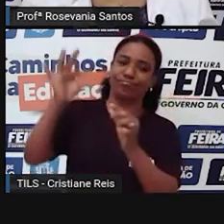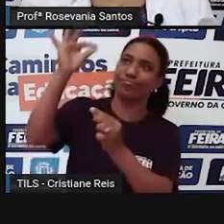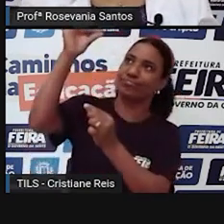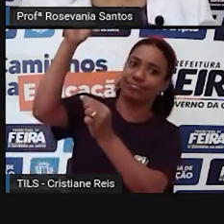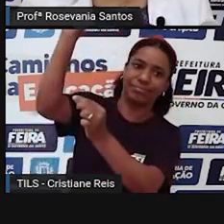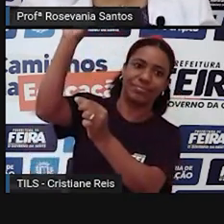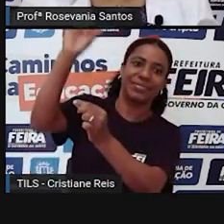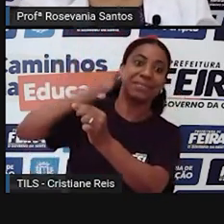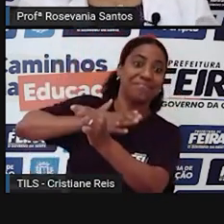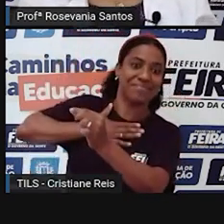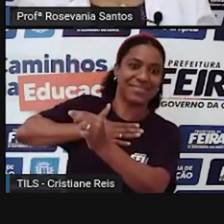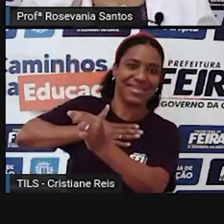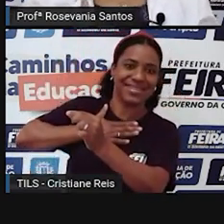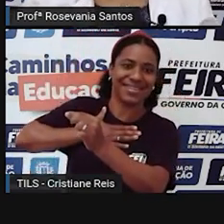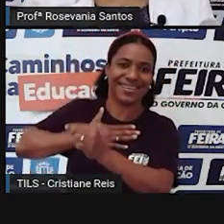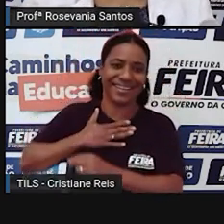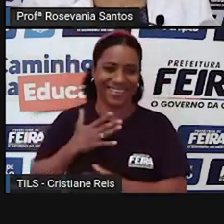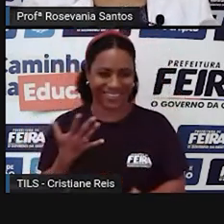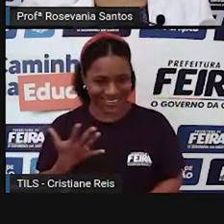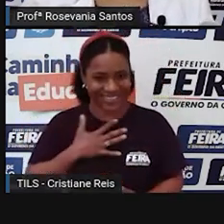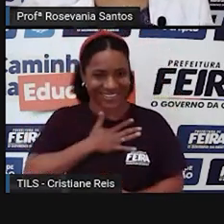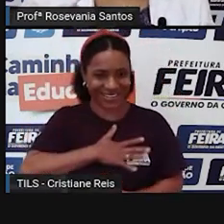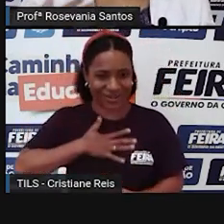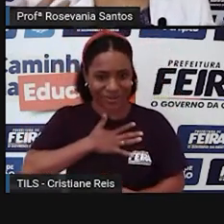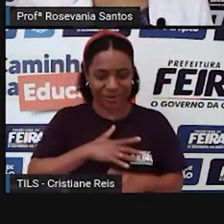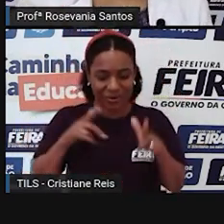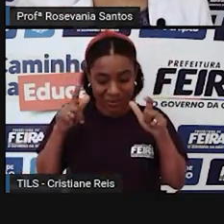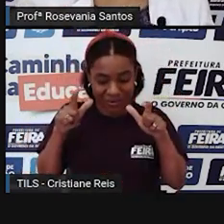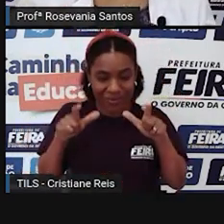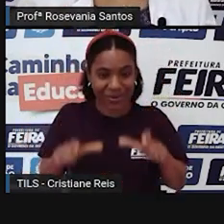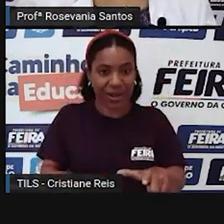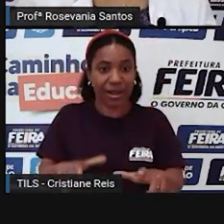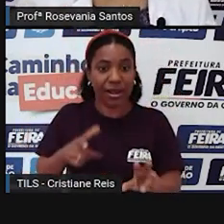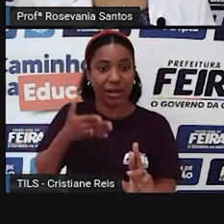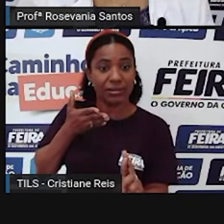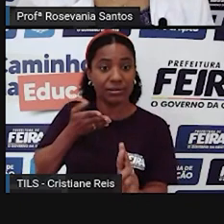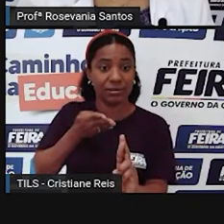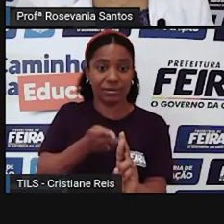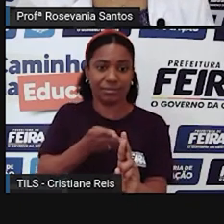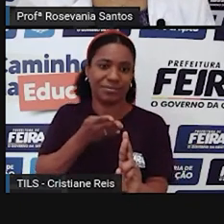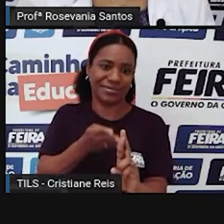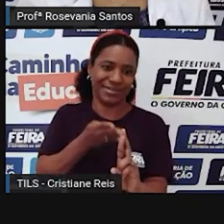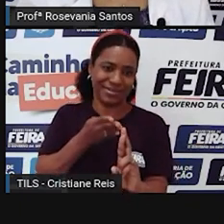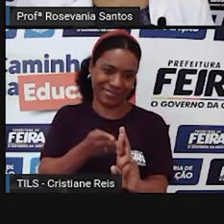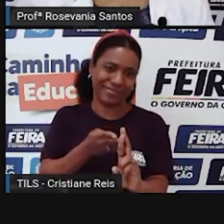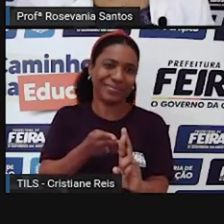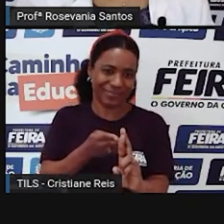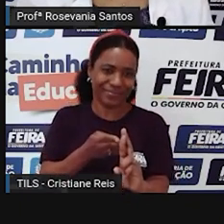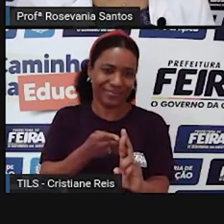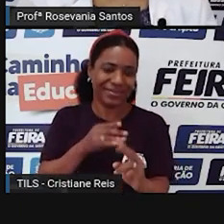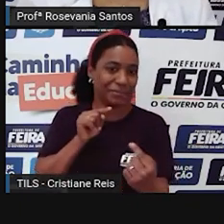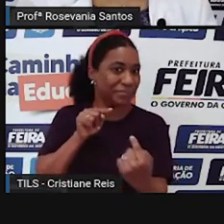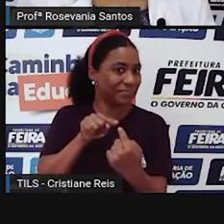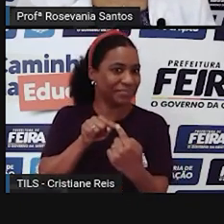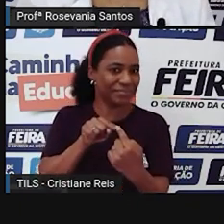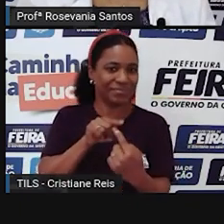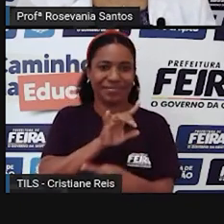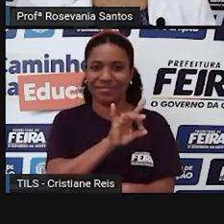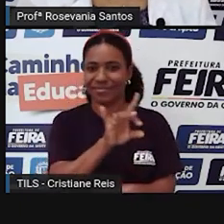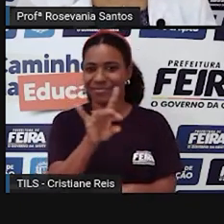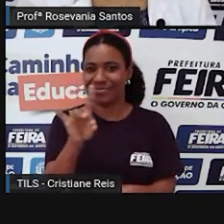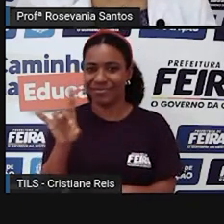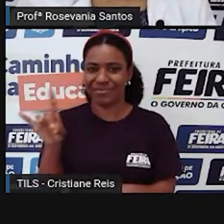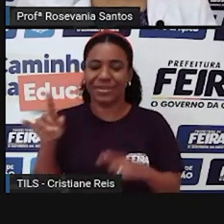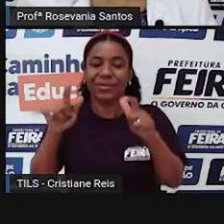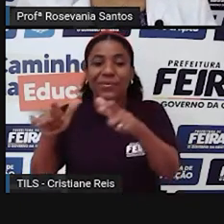espaço determinado e é aquele que chama a atenção da nossa vida. E ele cria uma ideia de